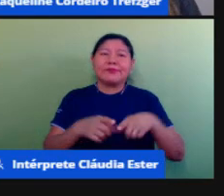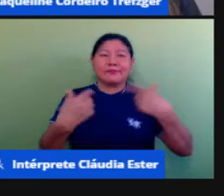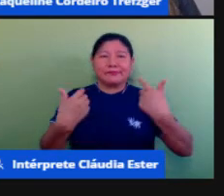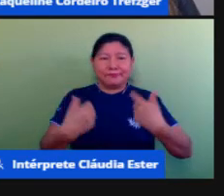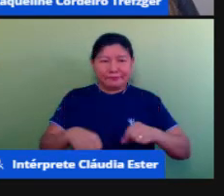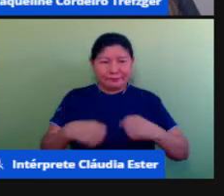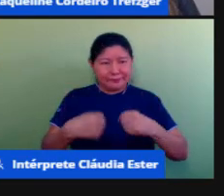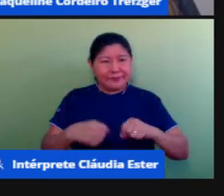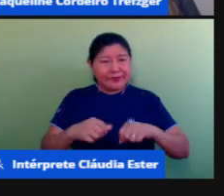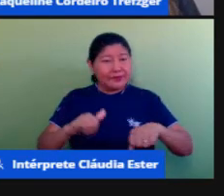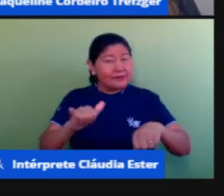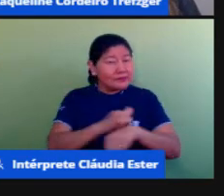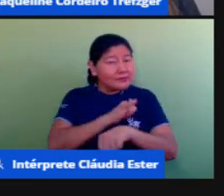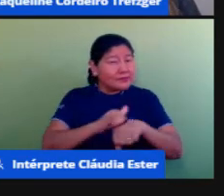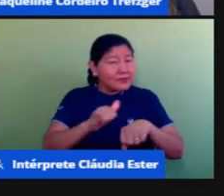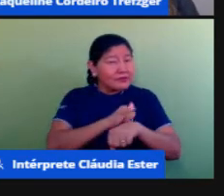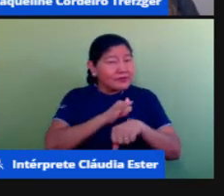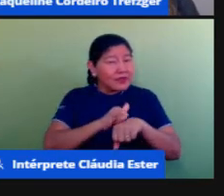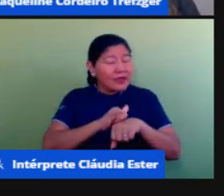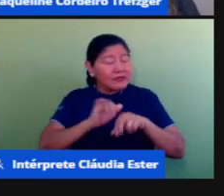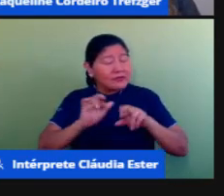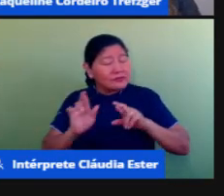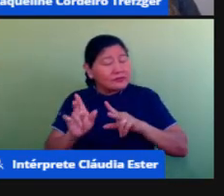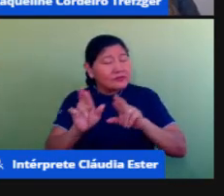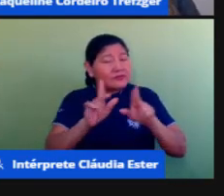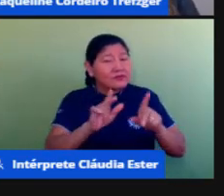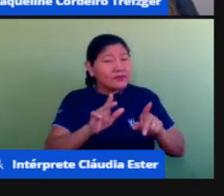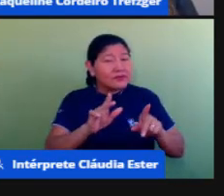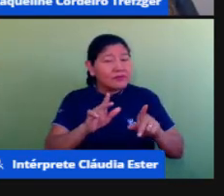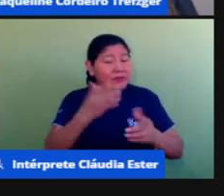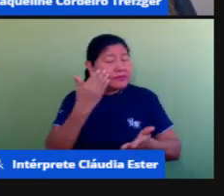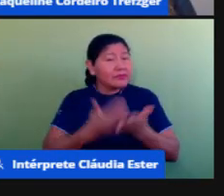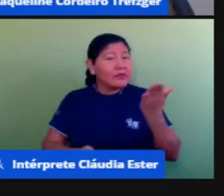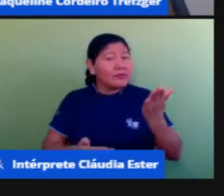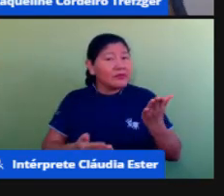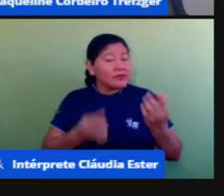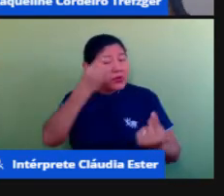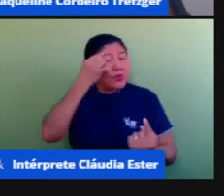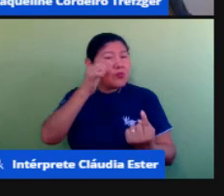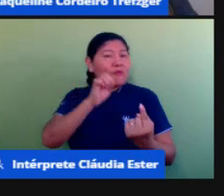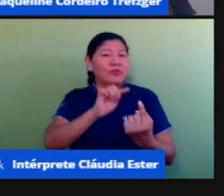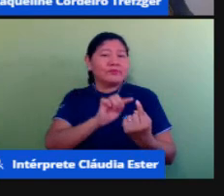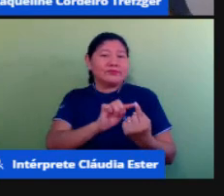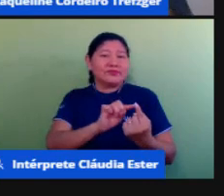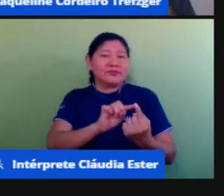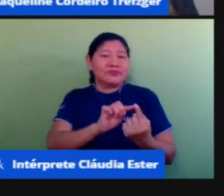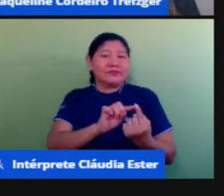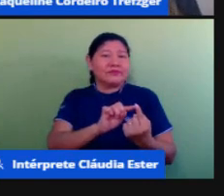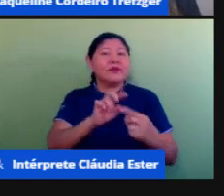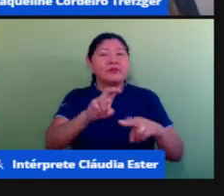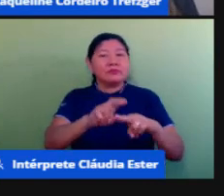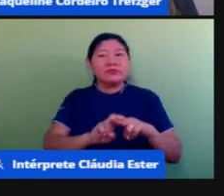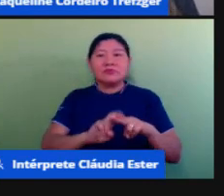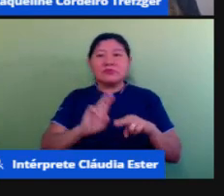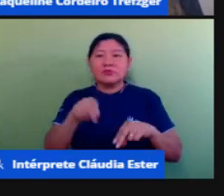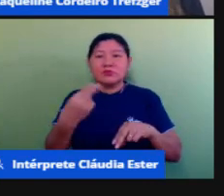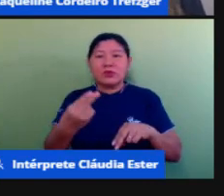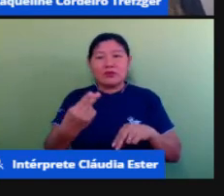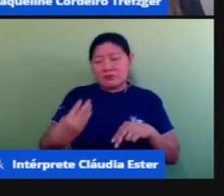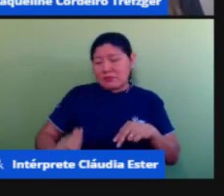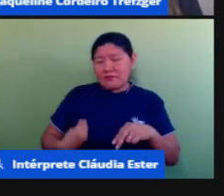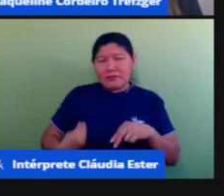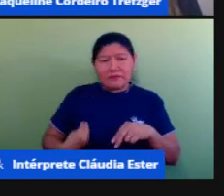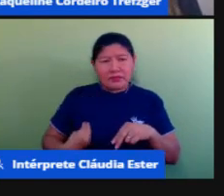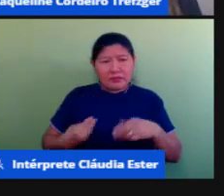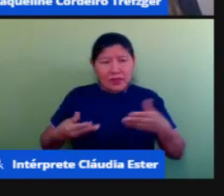avaliar. Assim, não perderá o seu objetivo. Então, quando a gente está vivendo esse tempo, que é um tempo